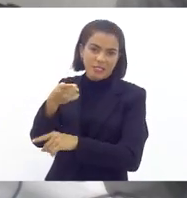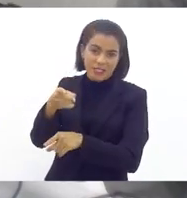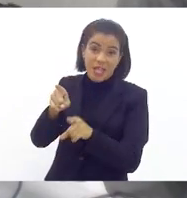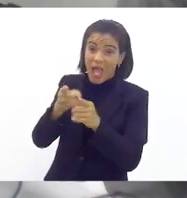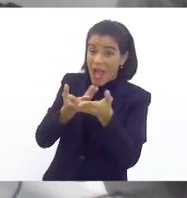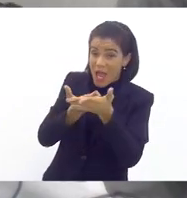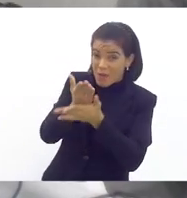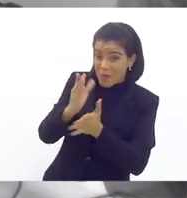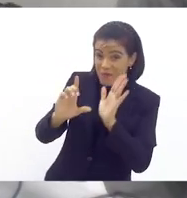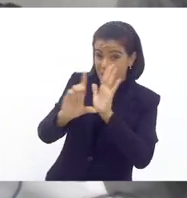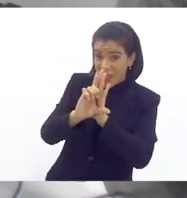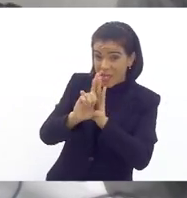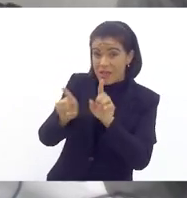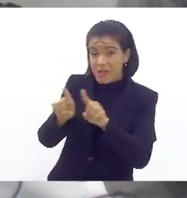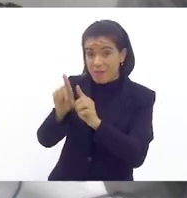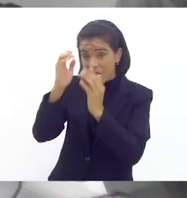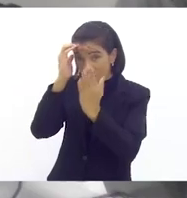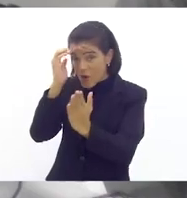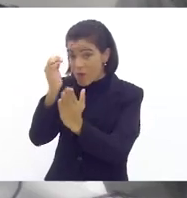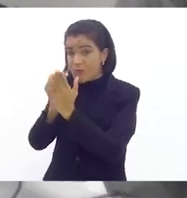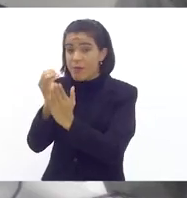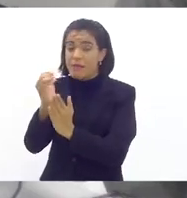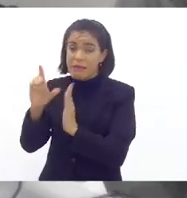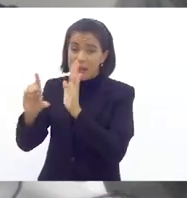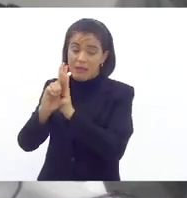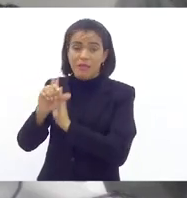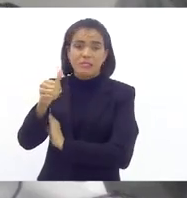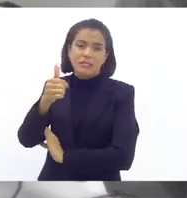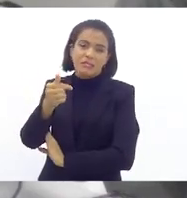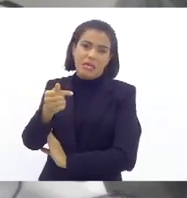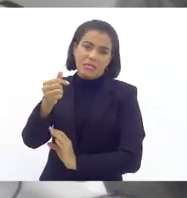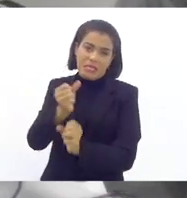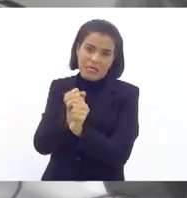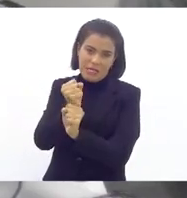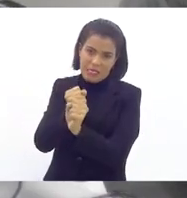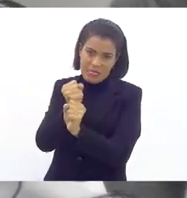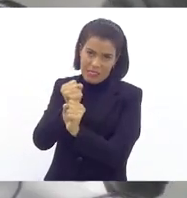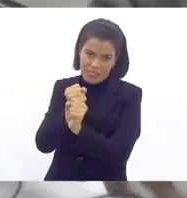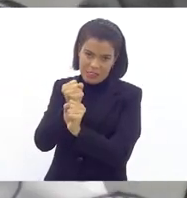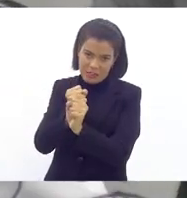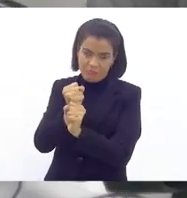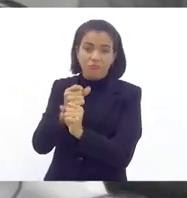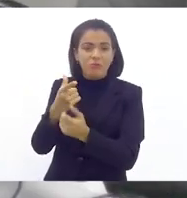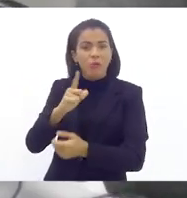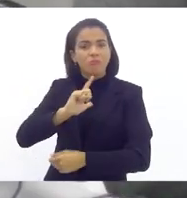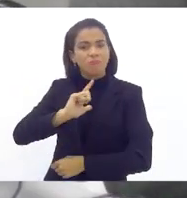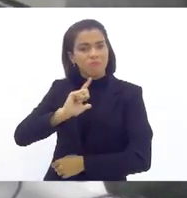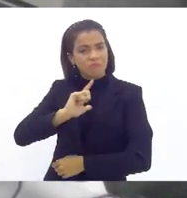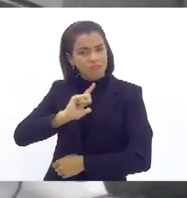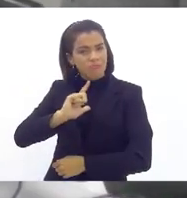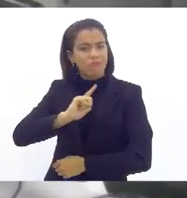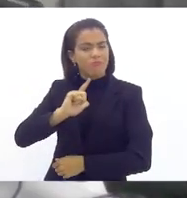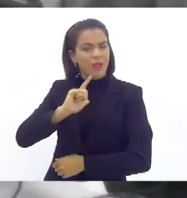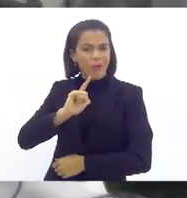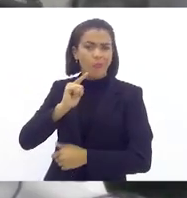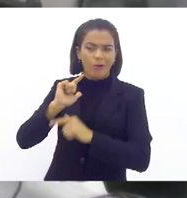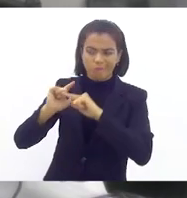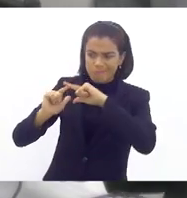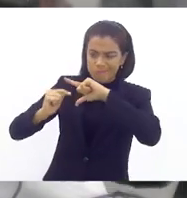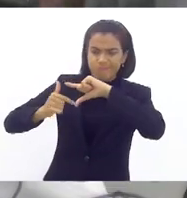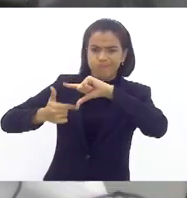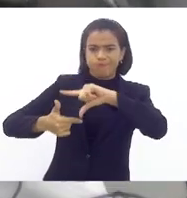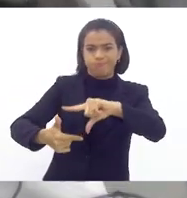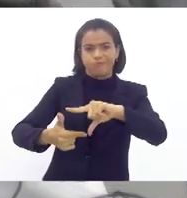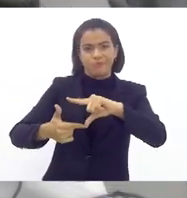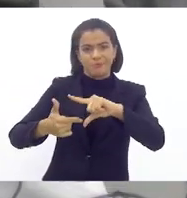aprovação da lei e o cumprimento foram sete anos. Então, a comissão do cúmplice tem uma tradição exatamente para as leis